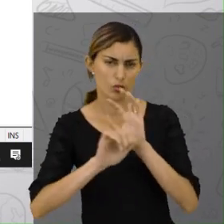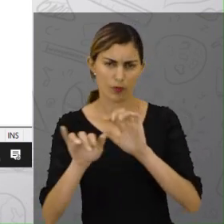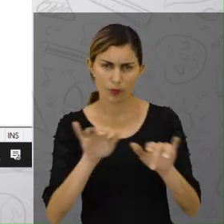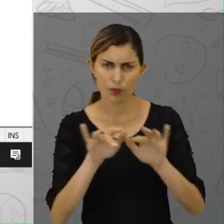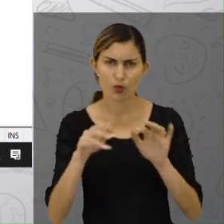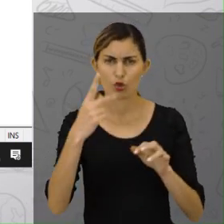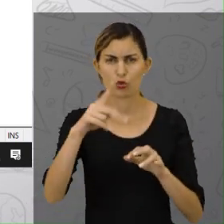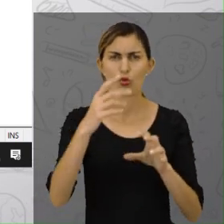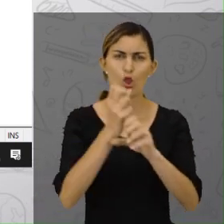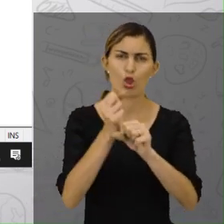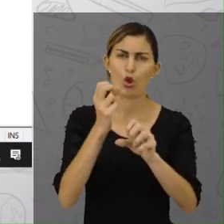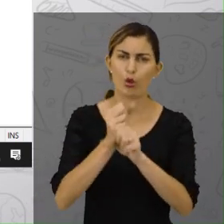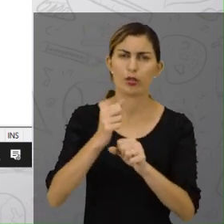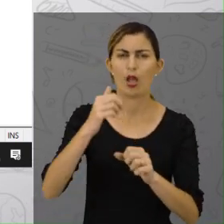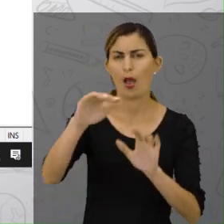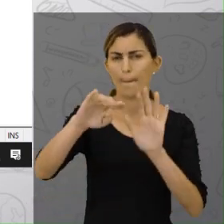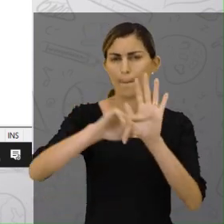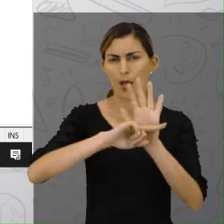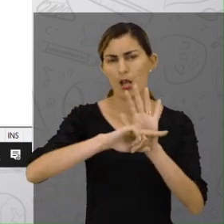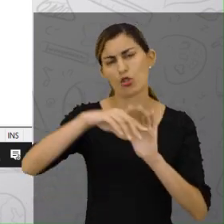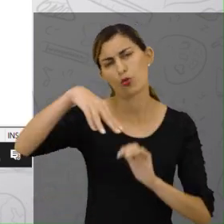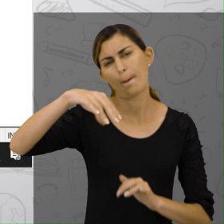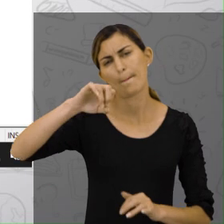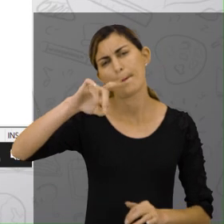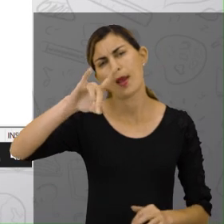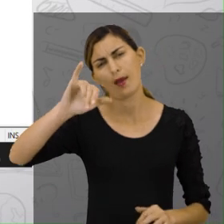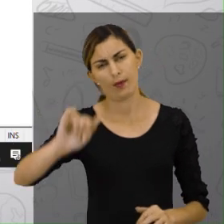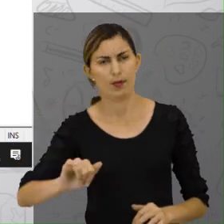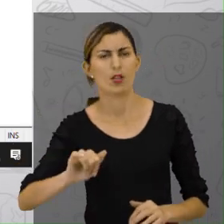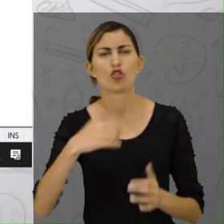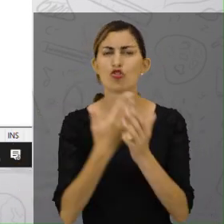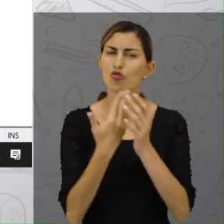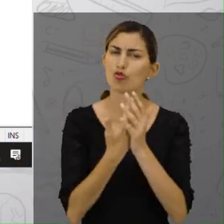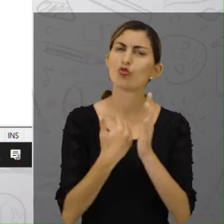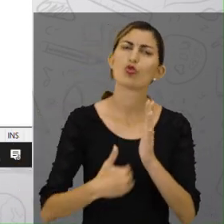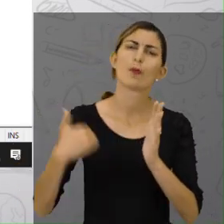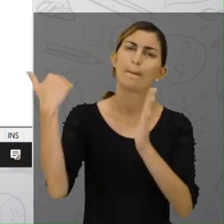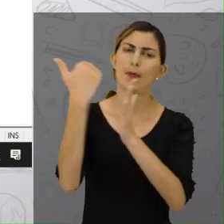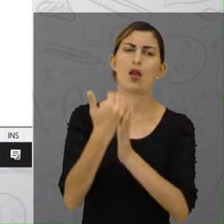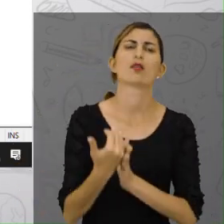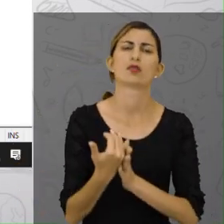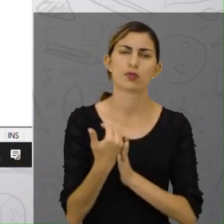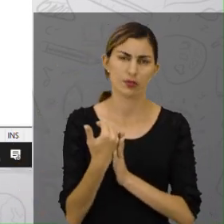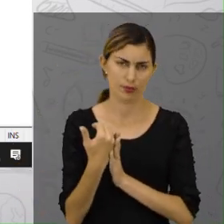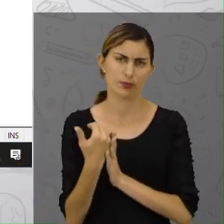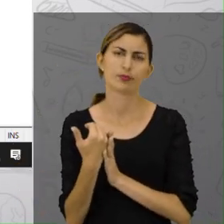escreva: sua nota está abaixo da média. Estude mais um pouco.